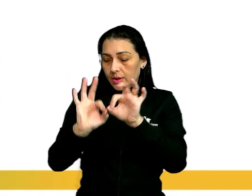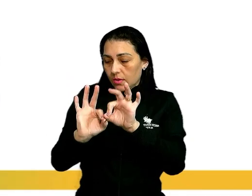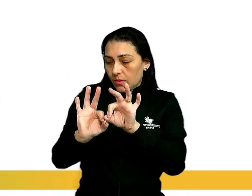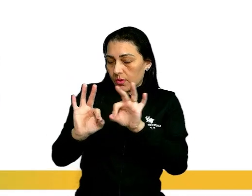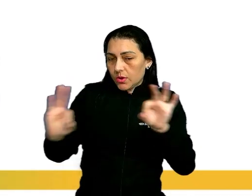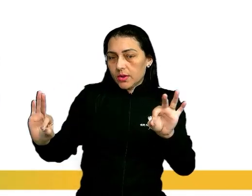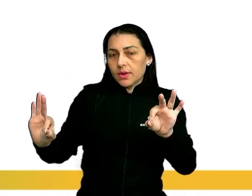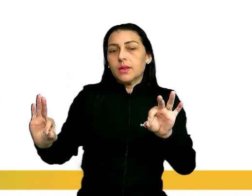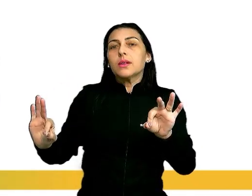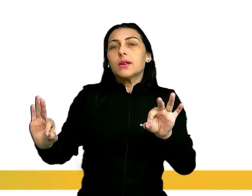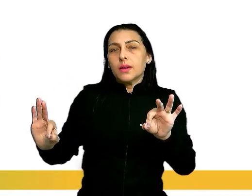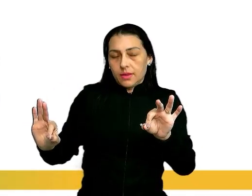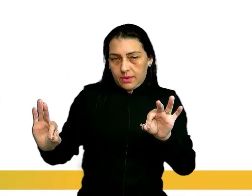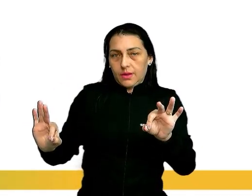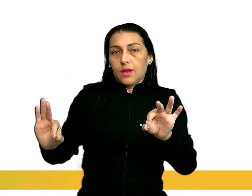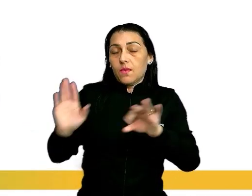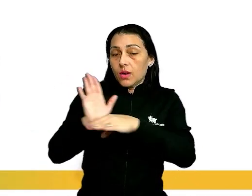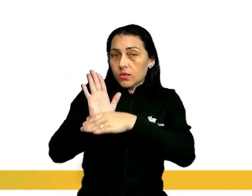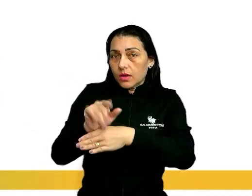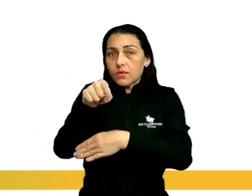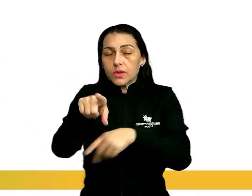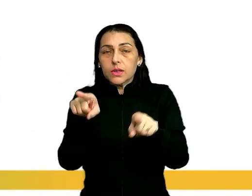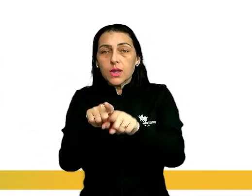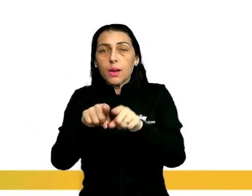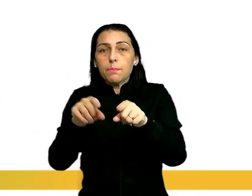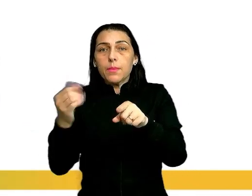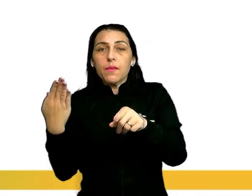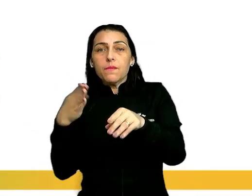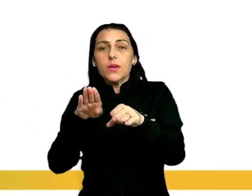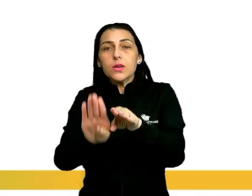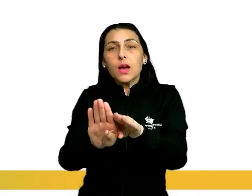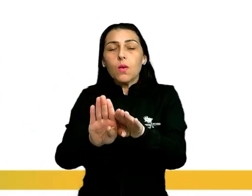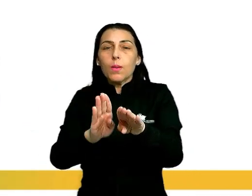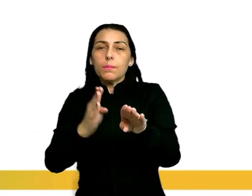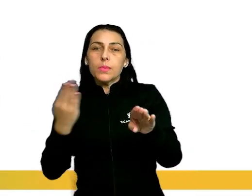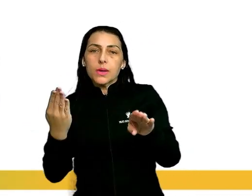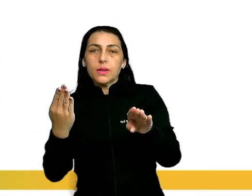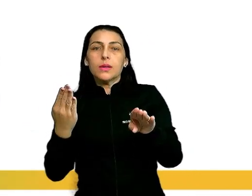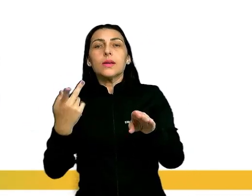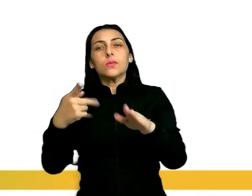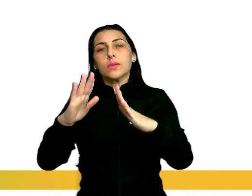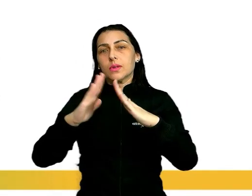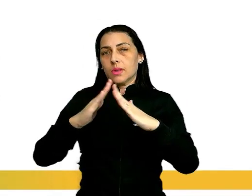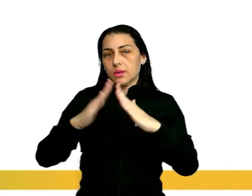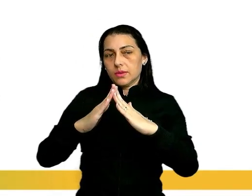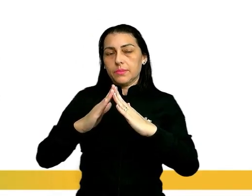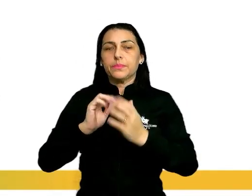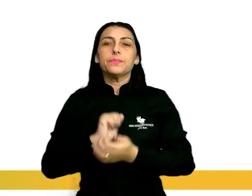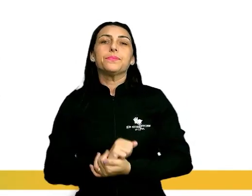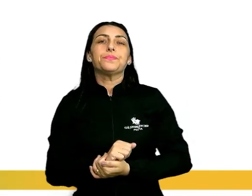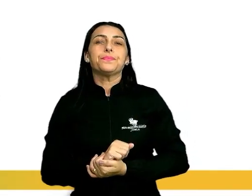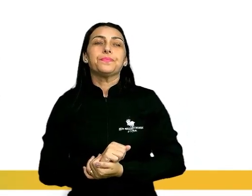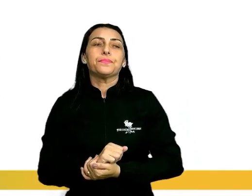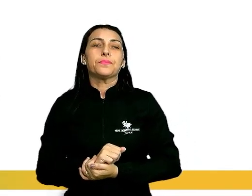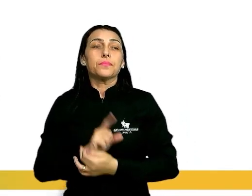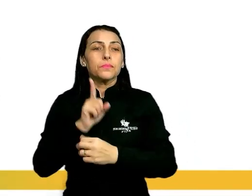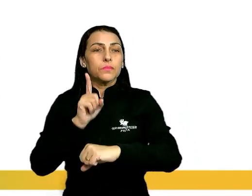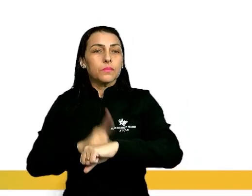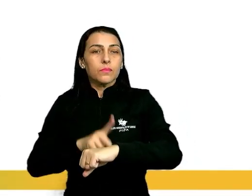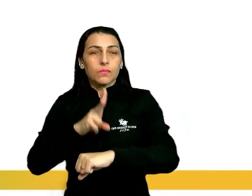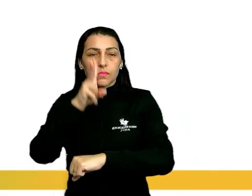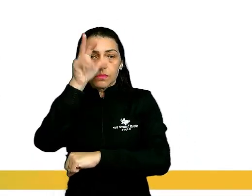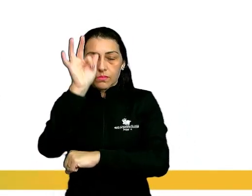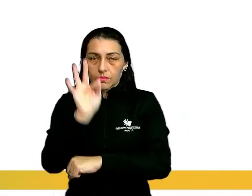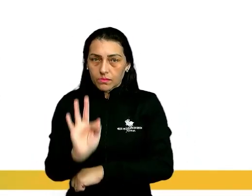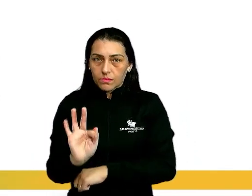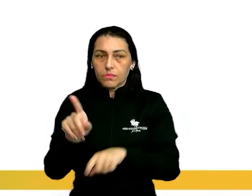ali D que vai auxiliar você tanto fechar como abrir a porta da sua casa o momento de uma força